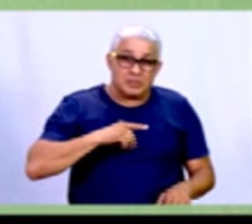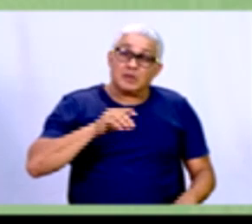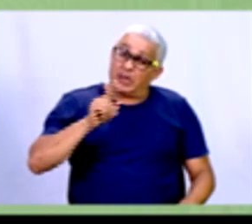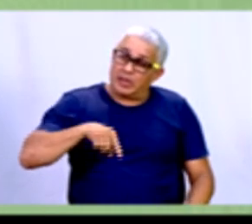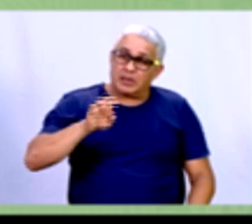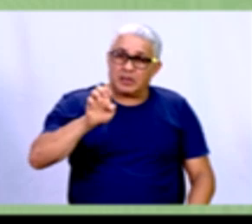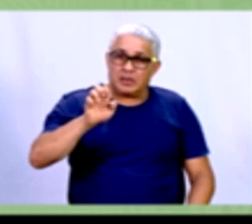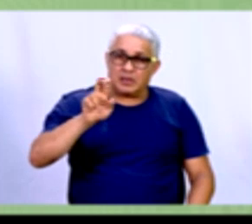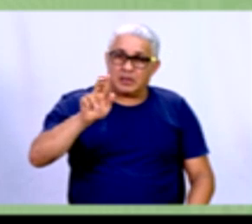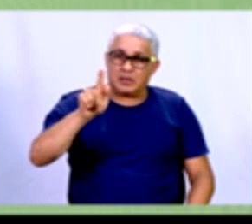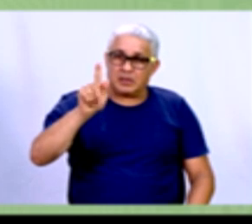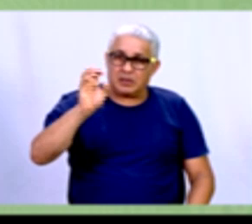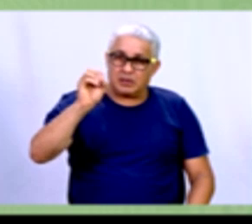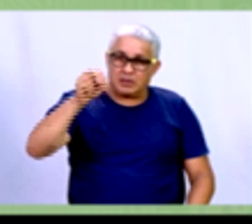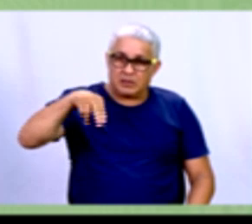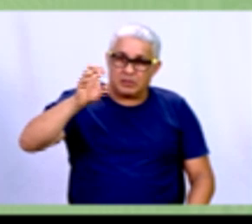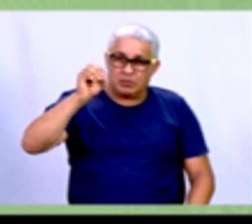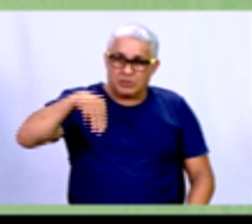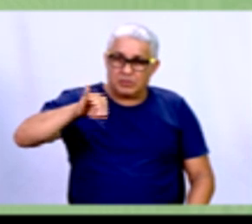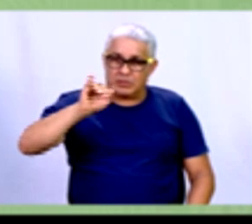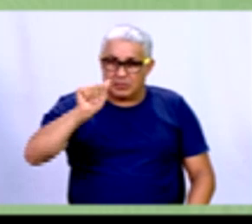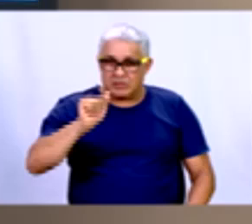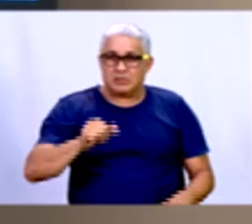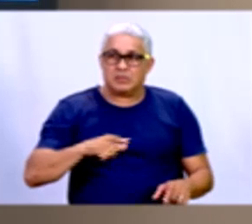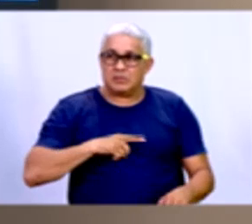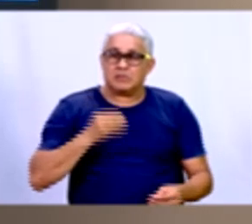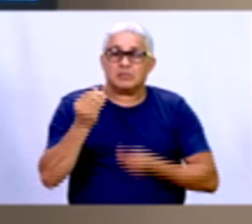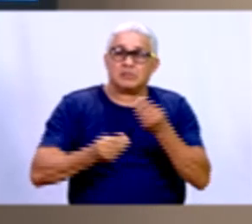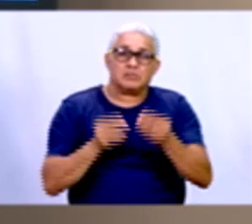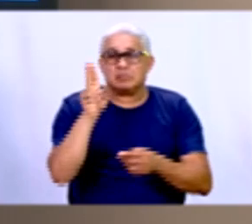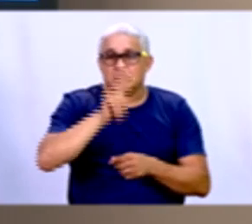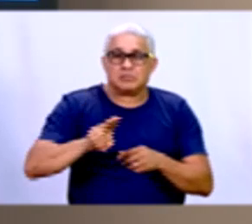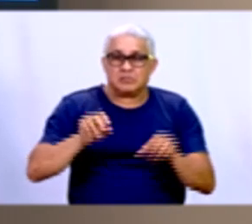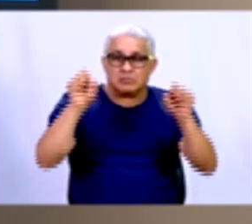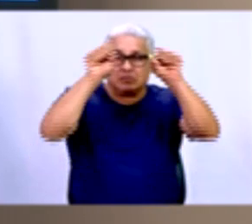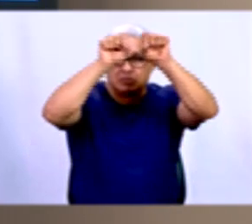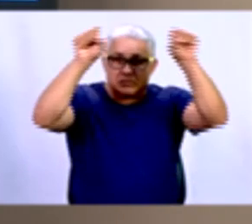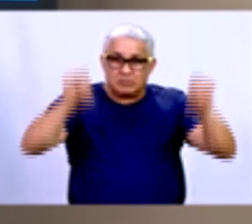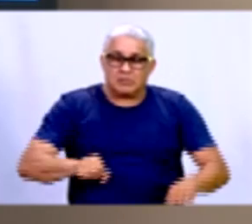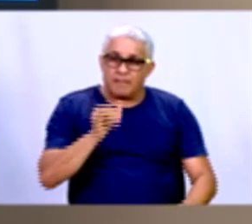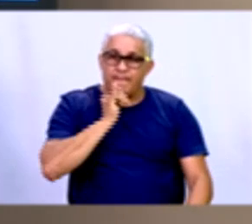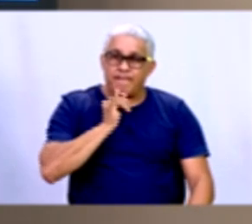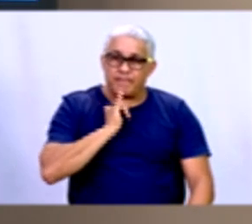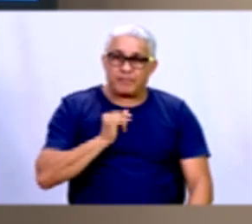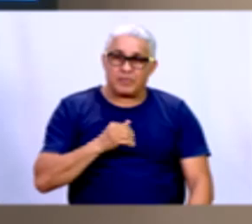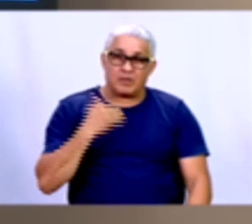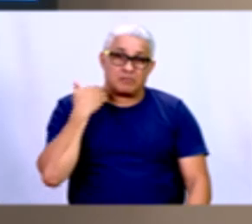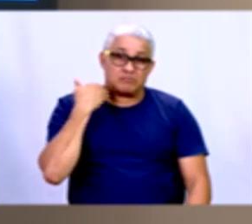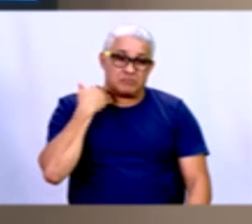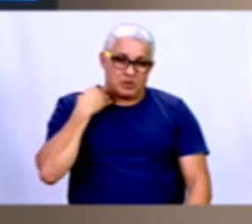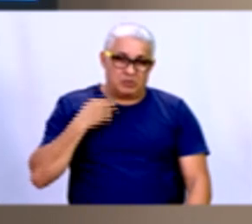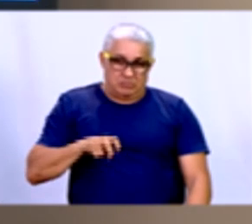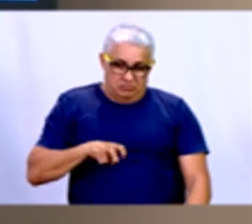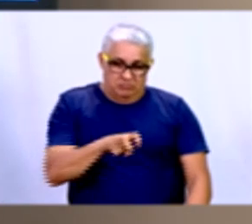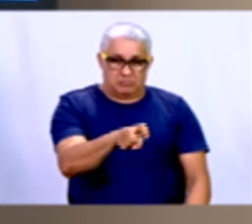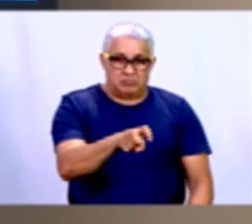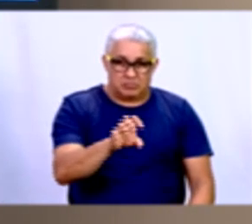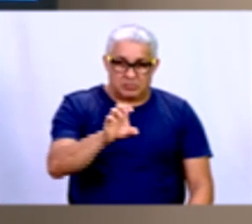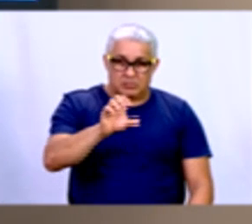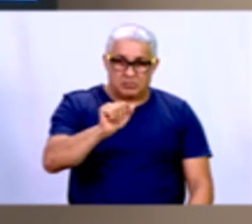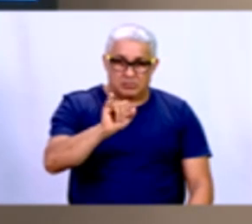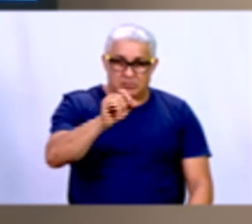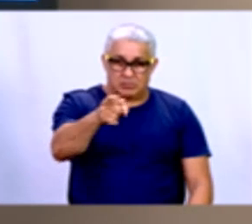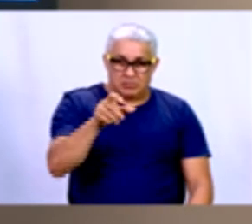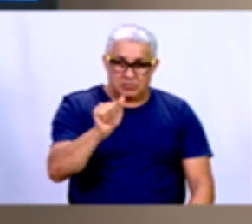ergonomia. Quando ele for usar esse sistema, como que ele vai estar usando esse sistema? Por exemplo, no banco, quando você vai no caixa eletrônico,